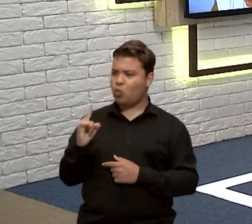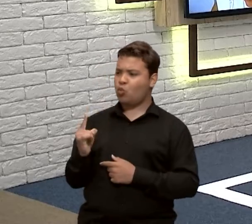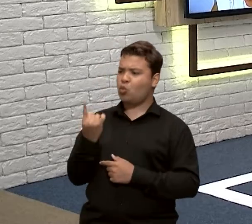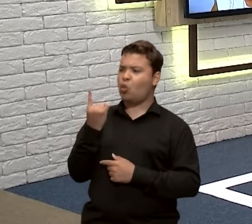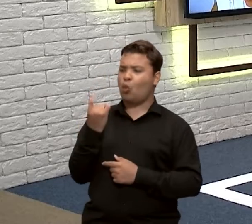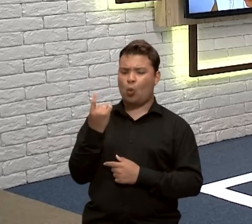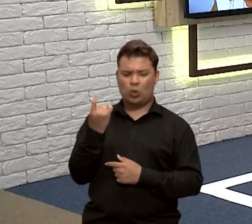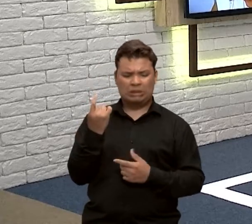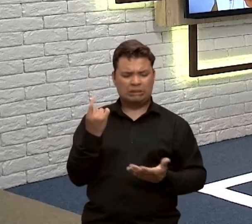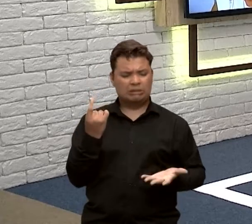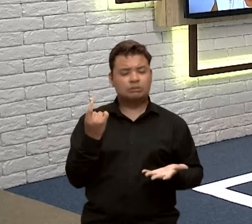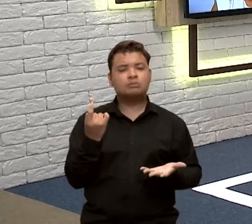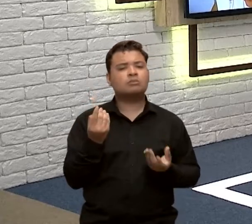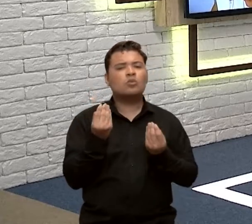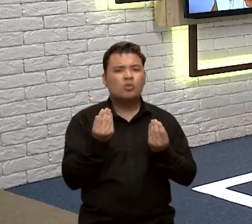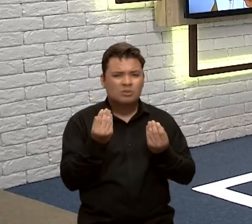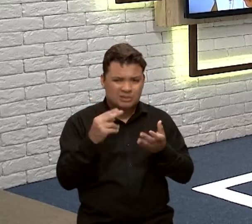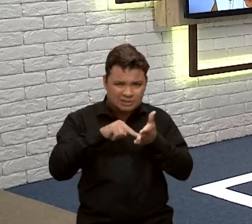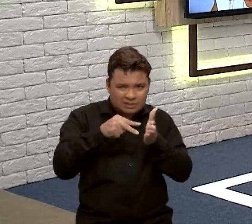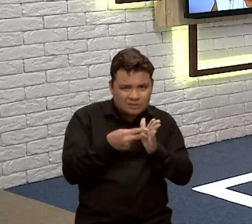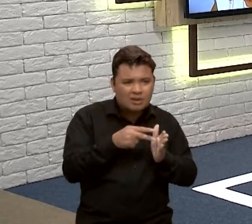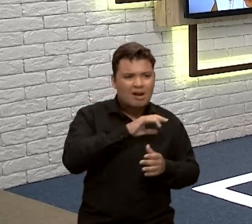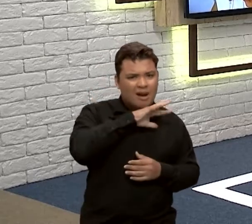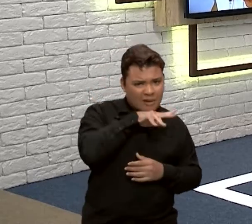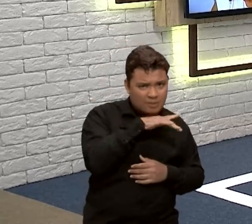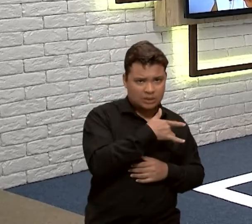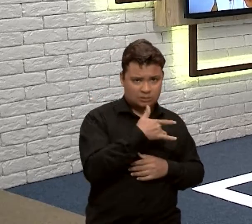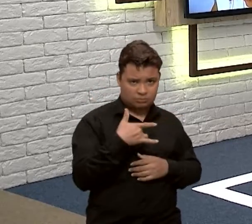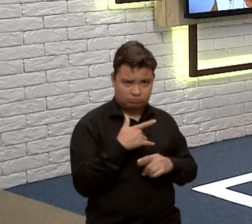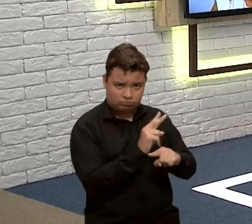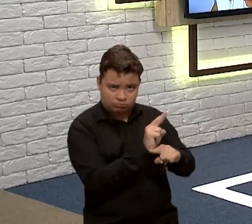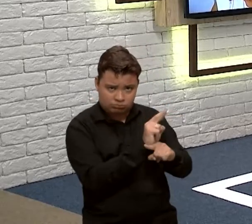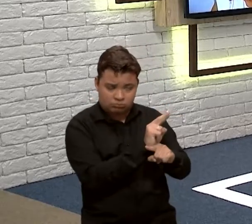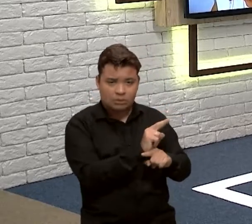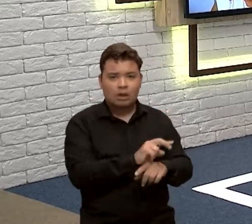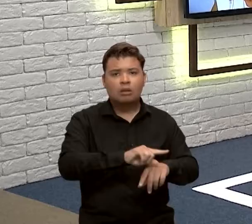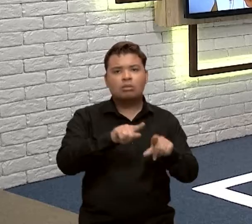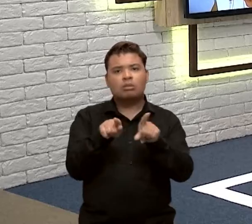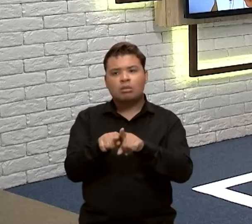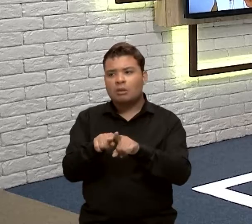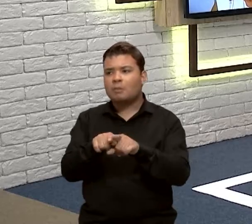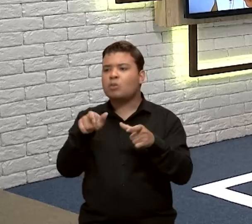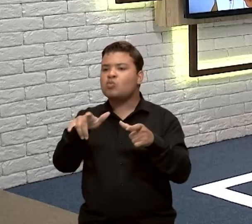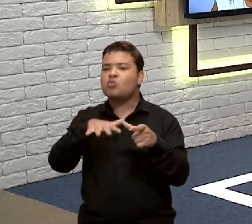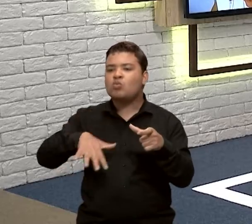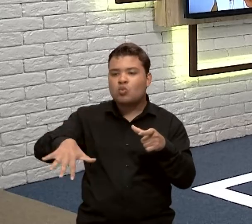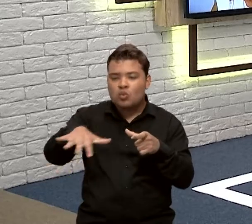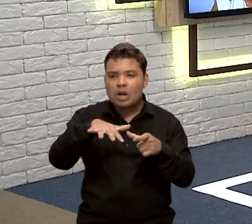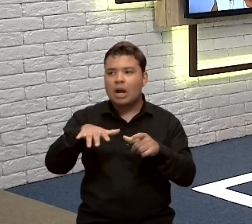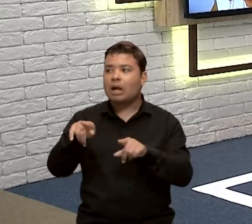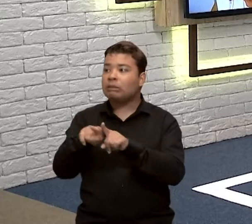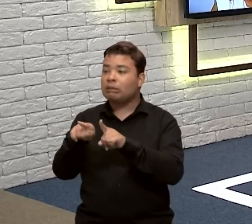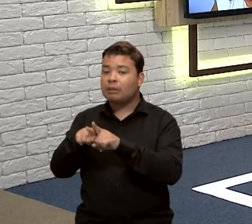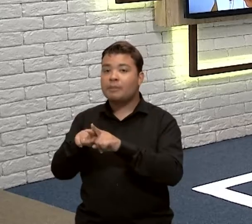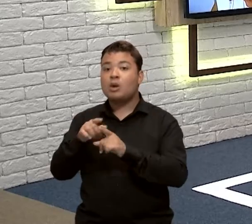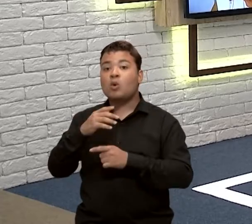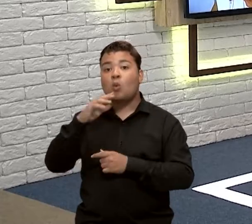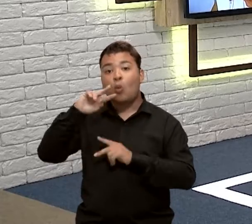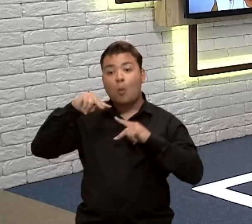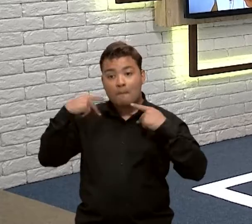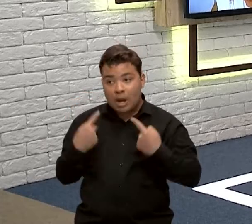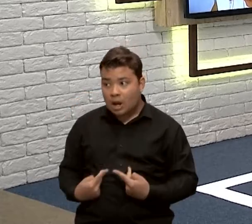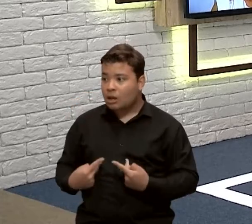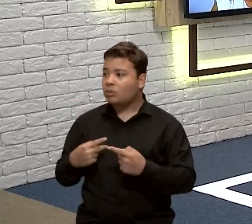está falando, de manter a saúde dos animais, do espaço, dos moradores humanos, né, das